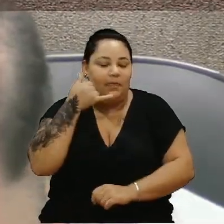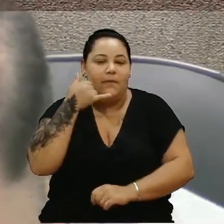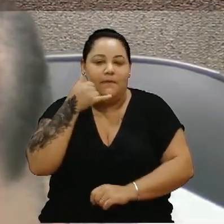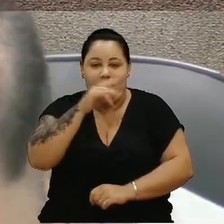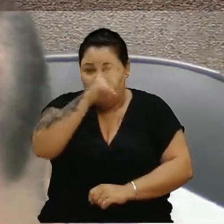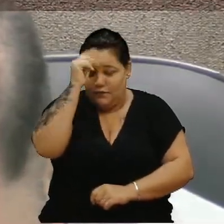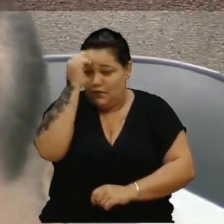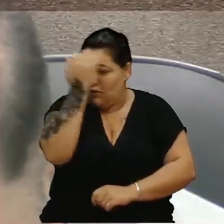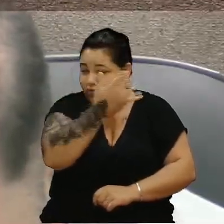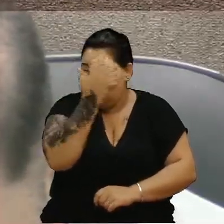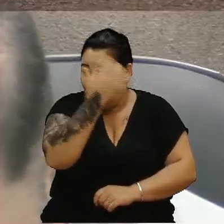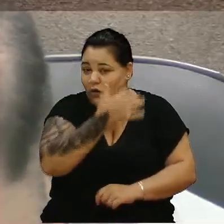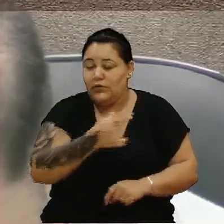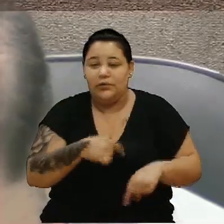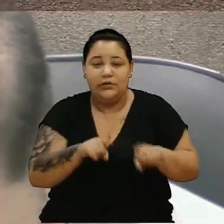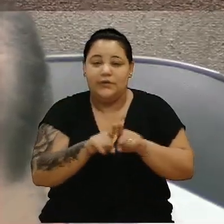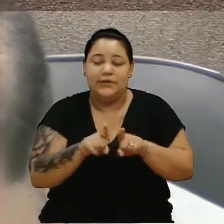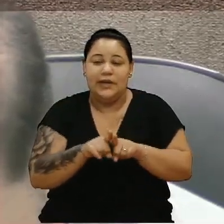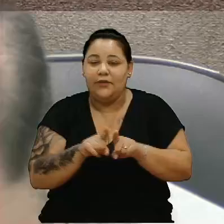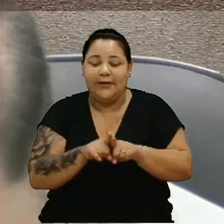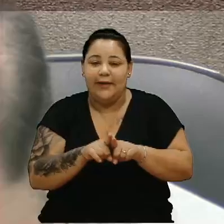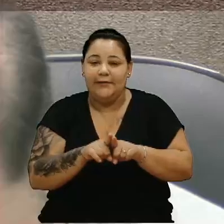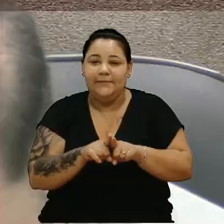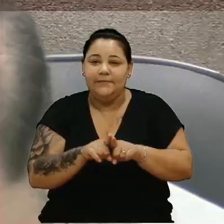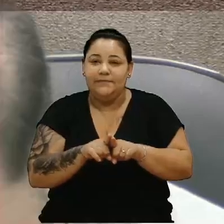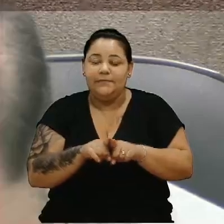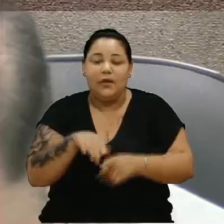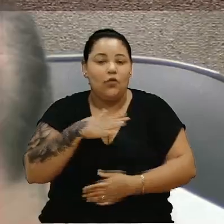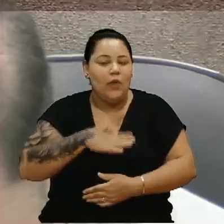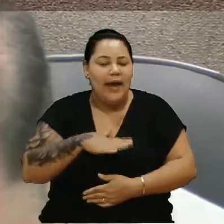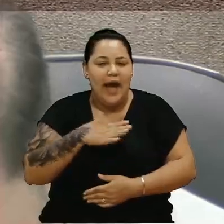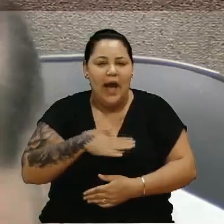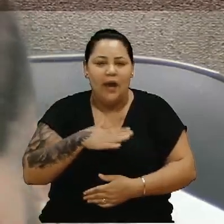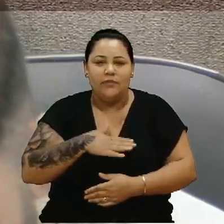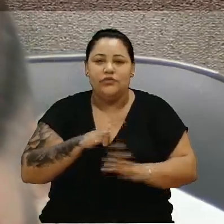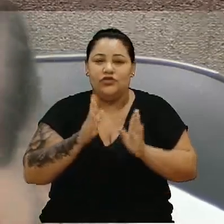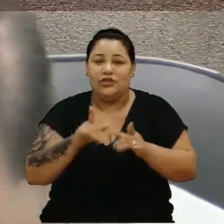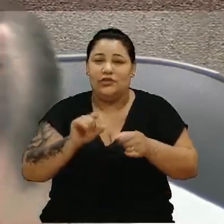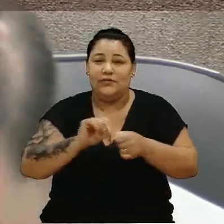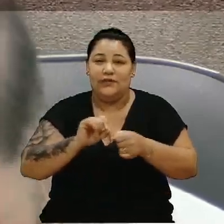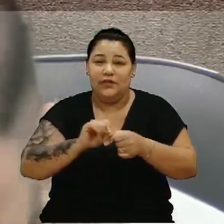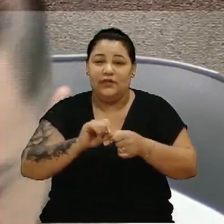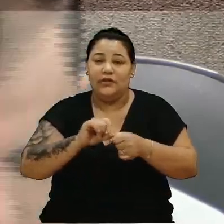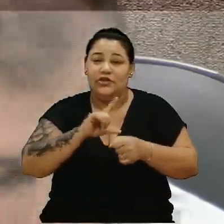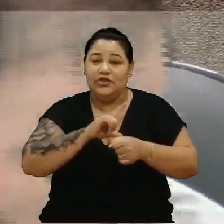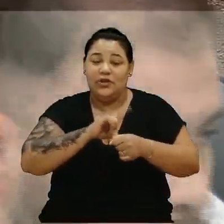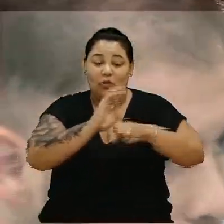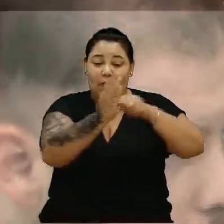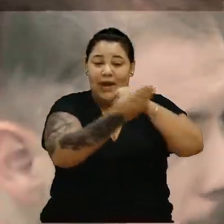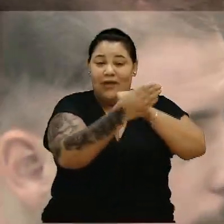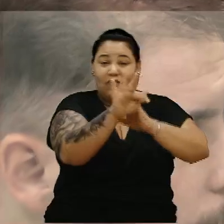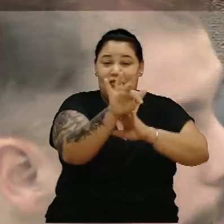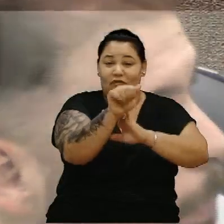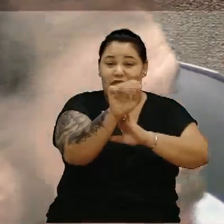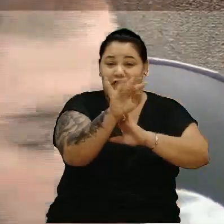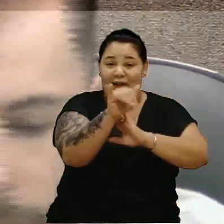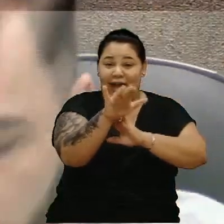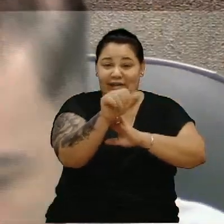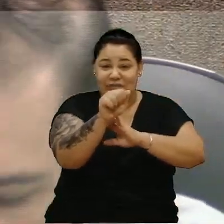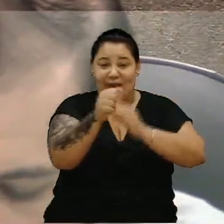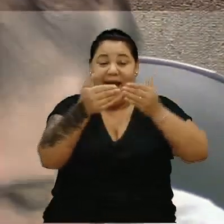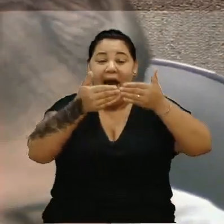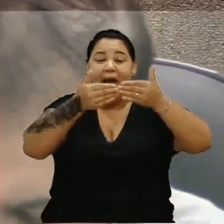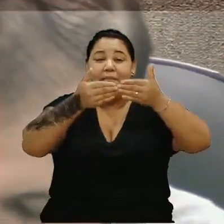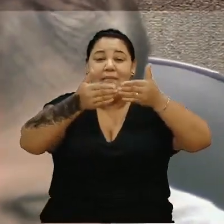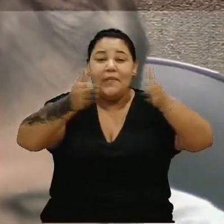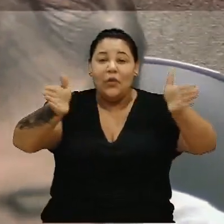Adiló, e ele disse que estava tudo tranquilo e que estava 75% das comportas abertas no Fátima, né? Na barragem do